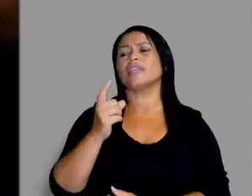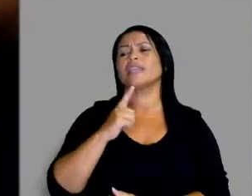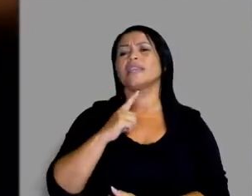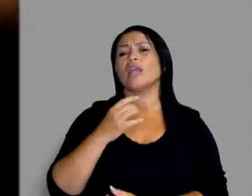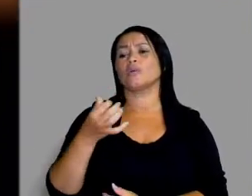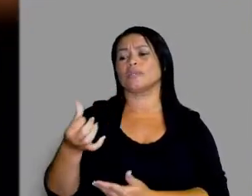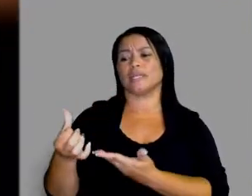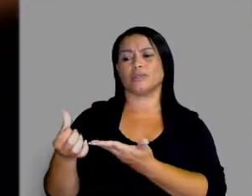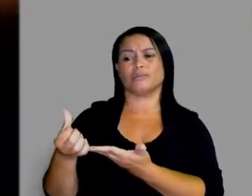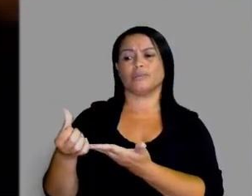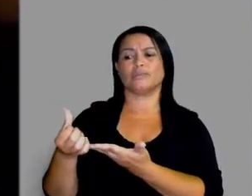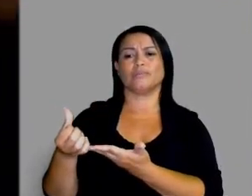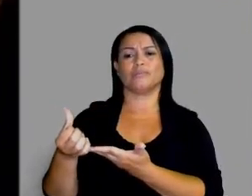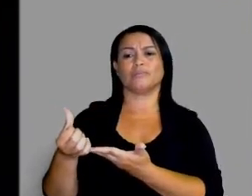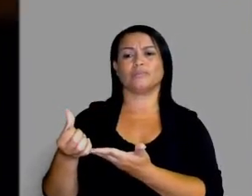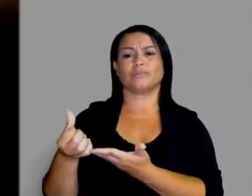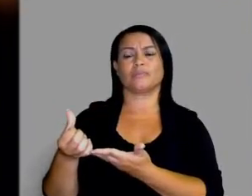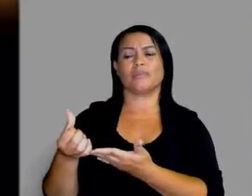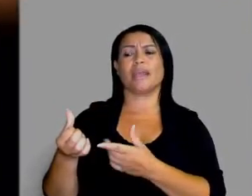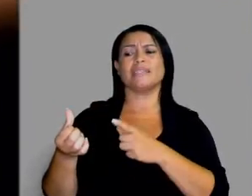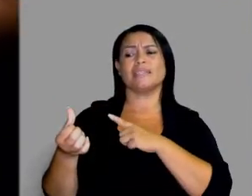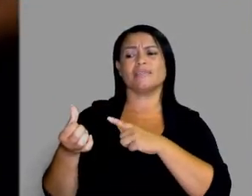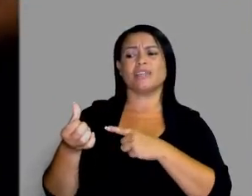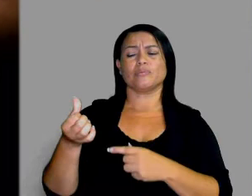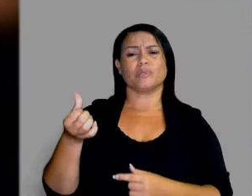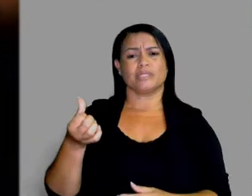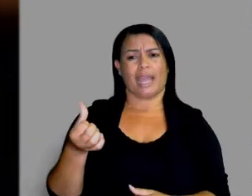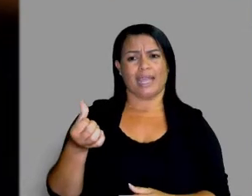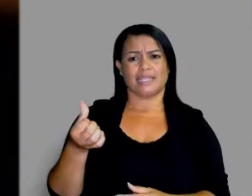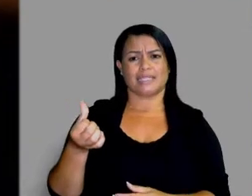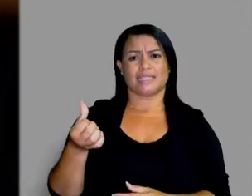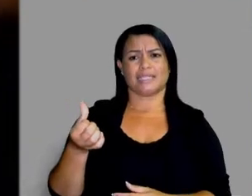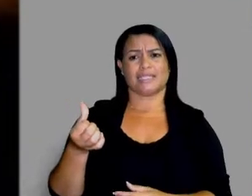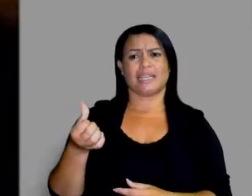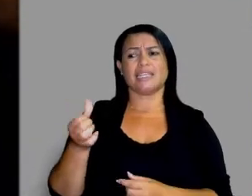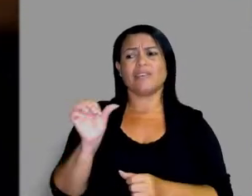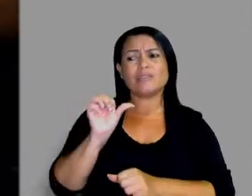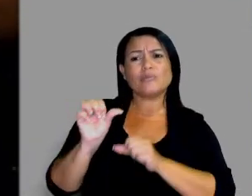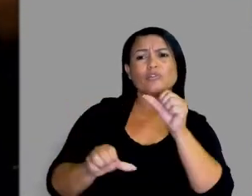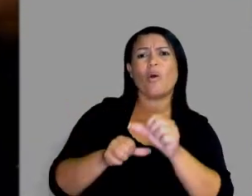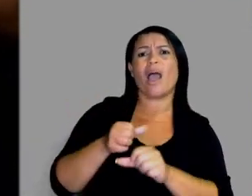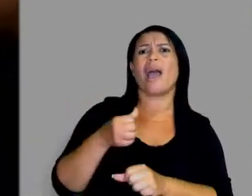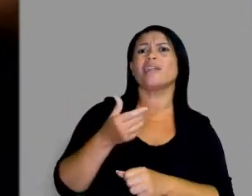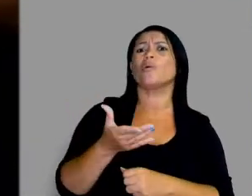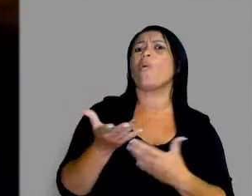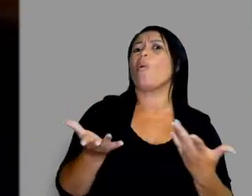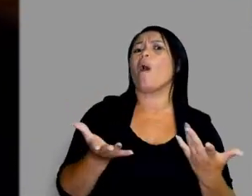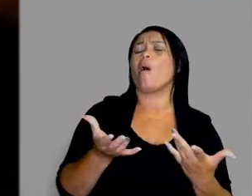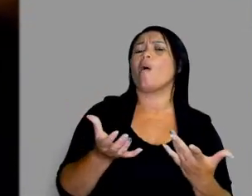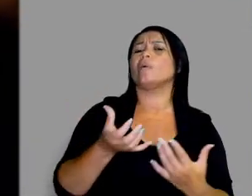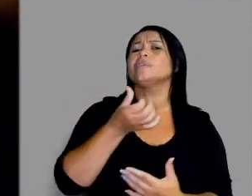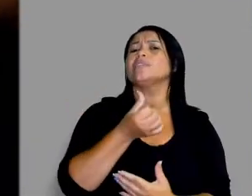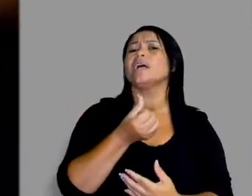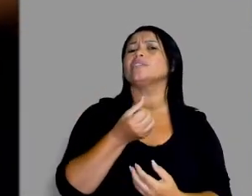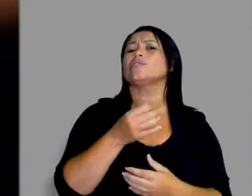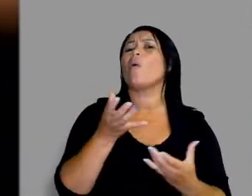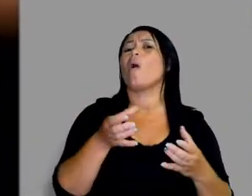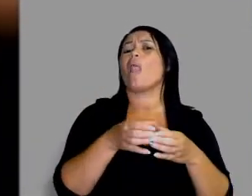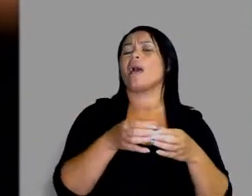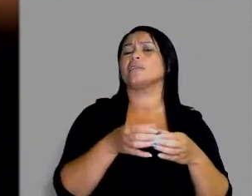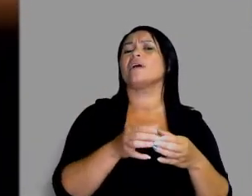ali eu tenho o número 6. Se tivéssemos colocado o 6 aqui, ele estaria em que